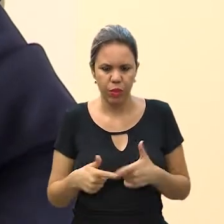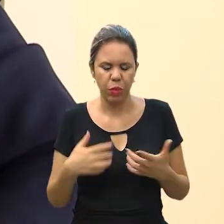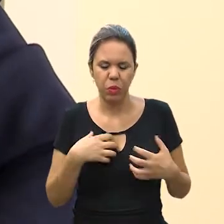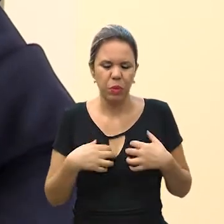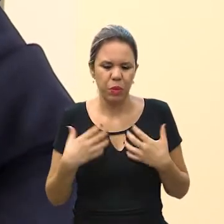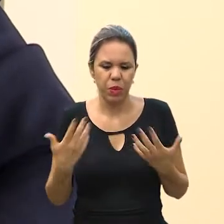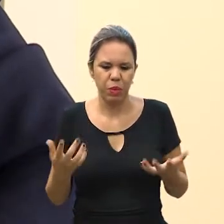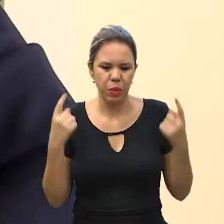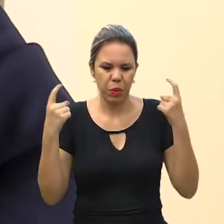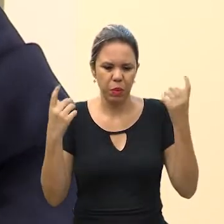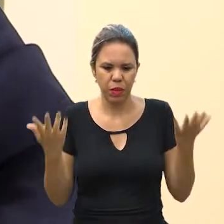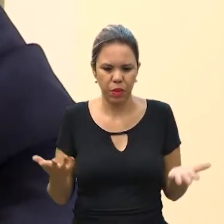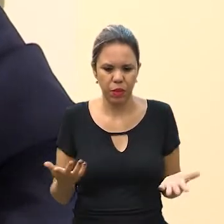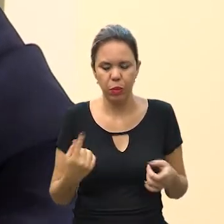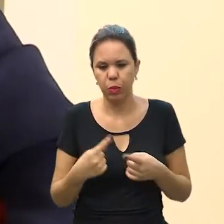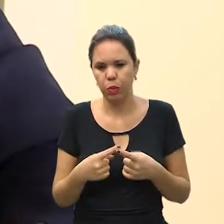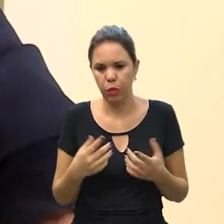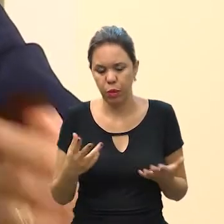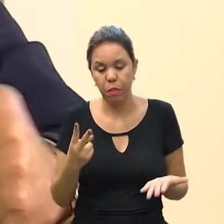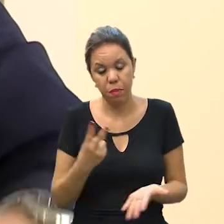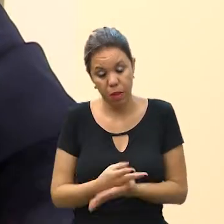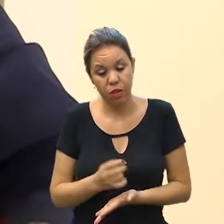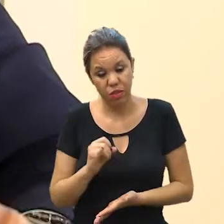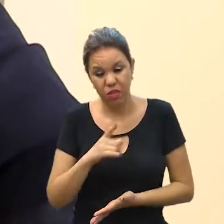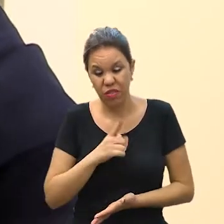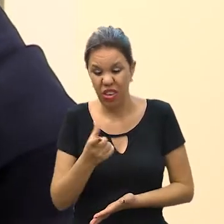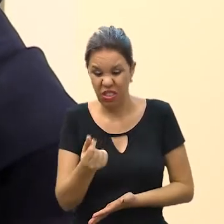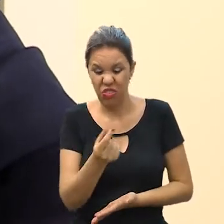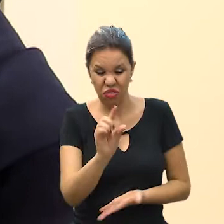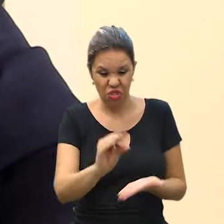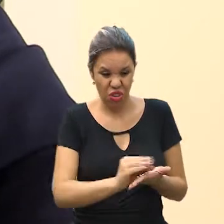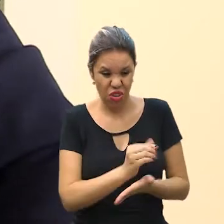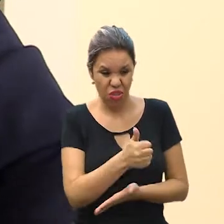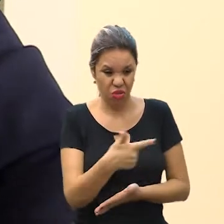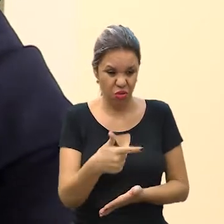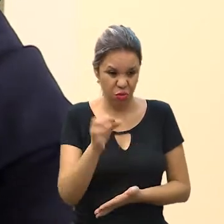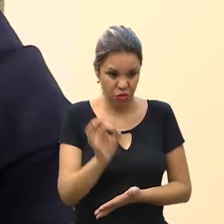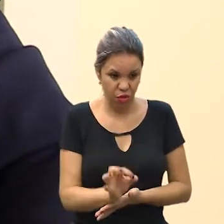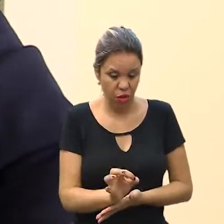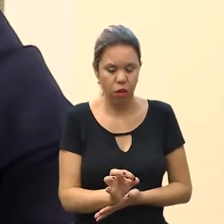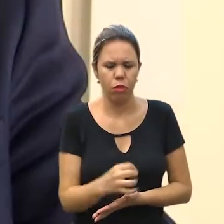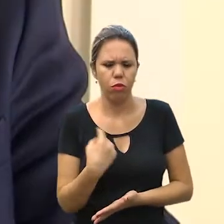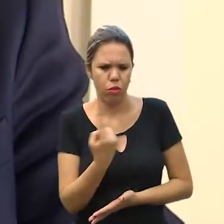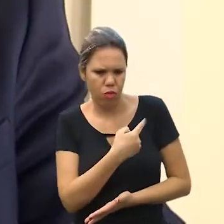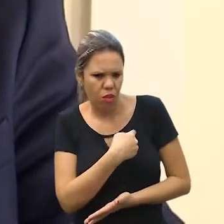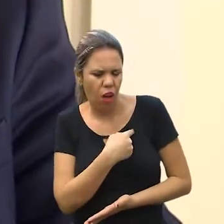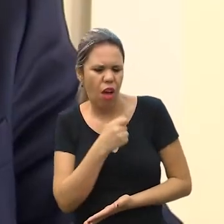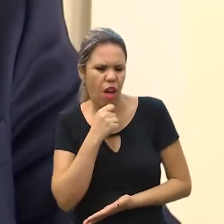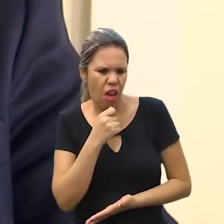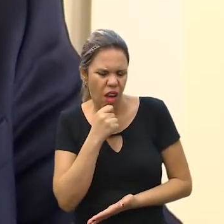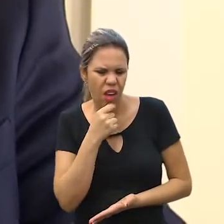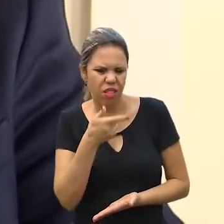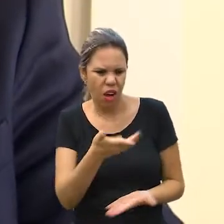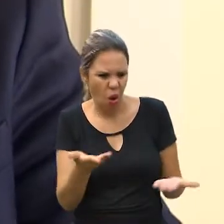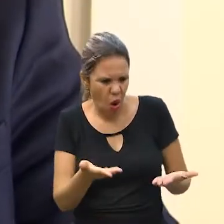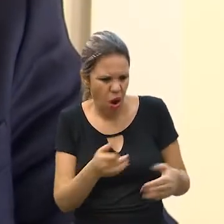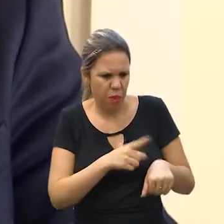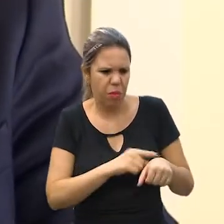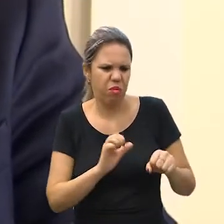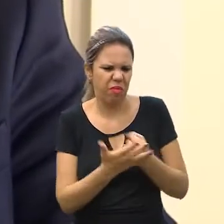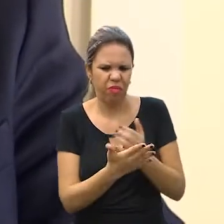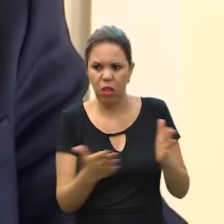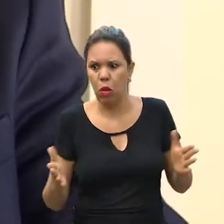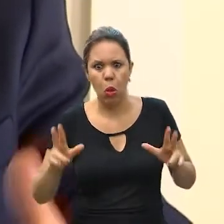dessa situação é que, mesmo com esse dinheiro, nós estamos diante de uma